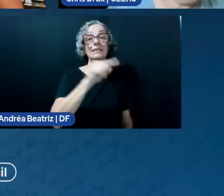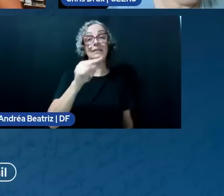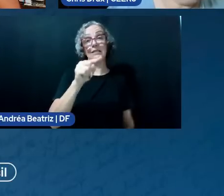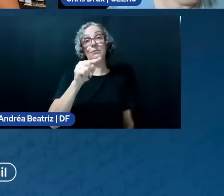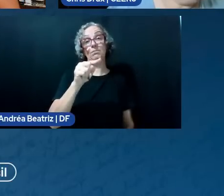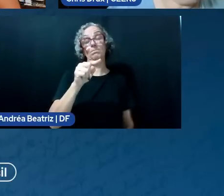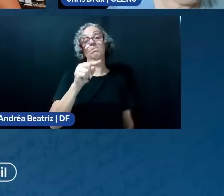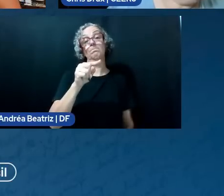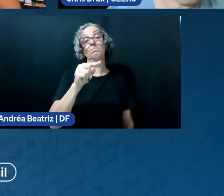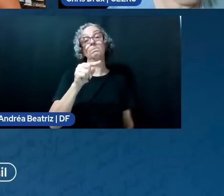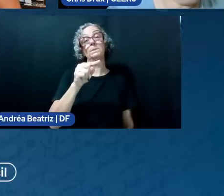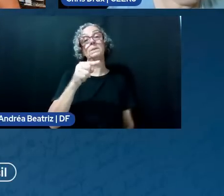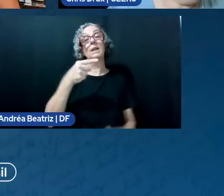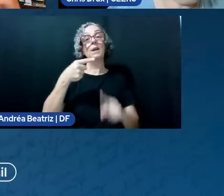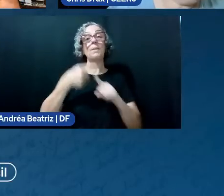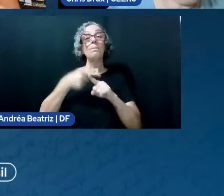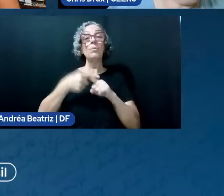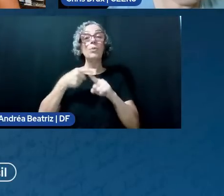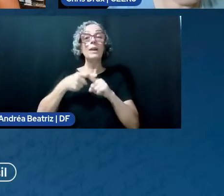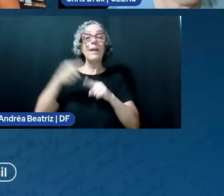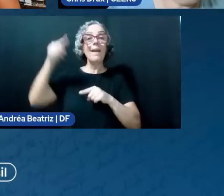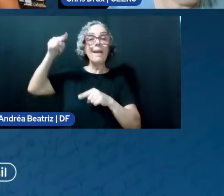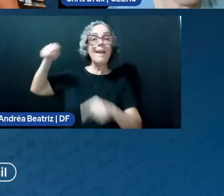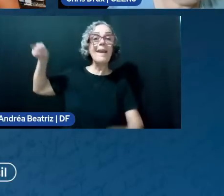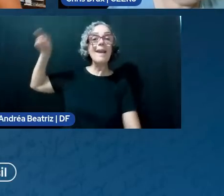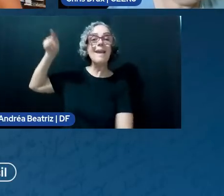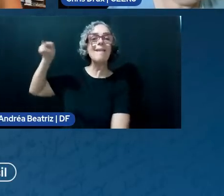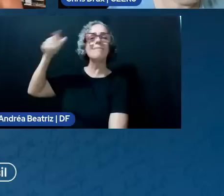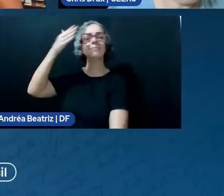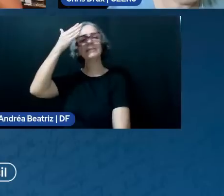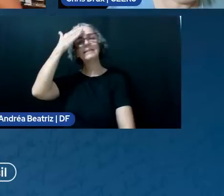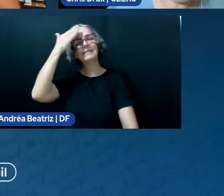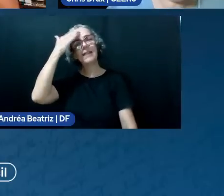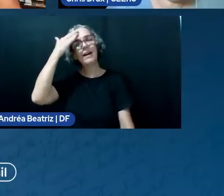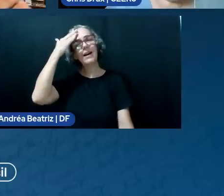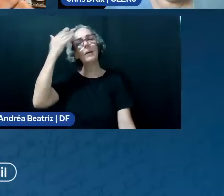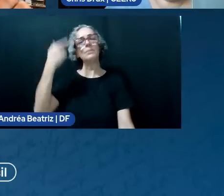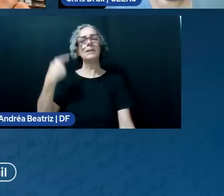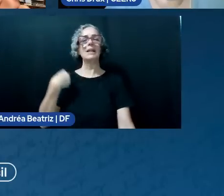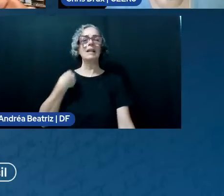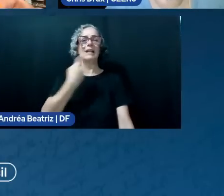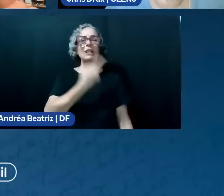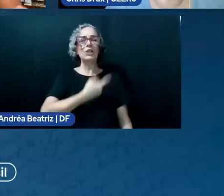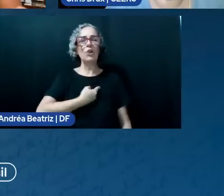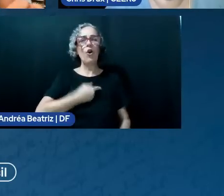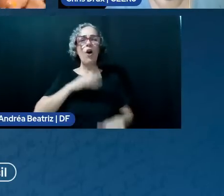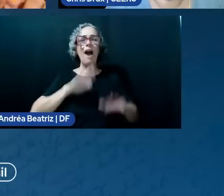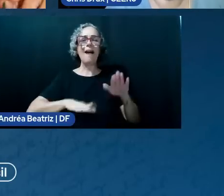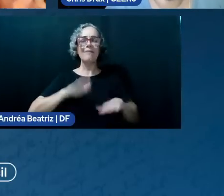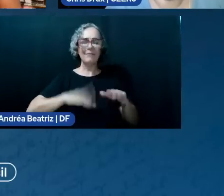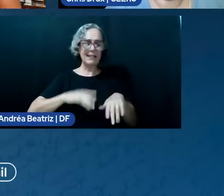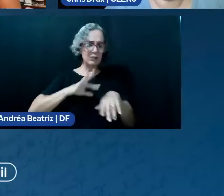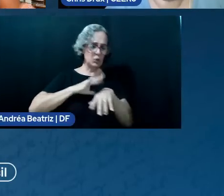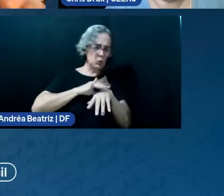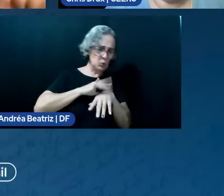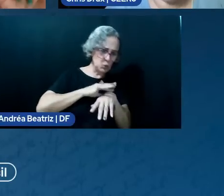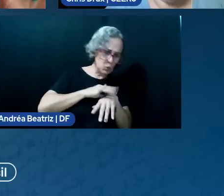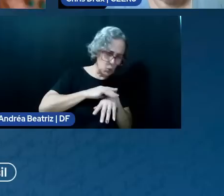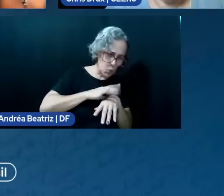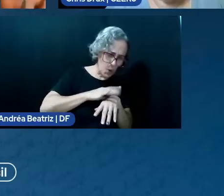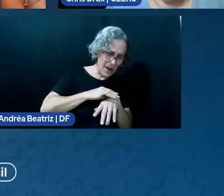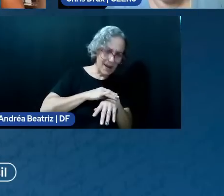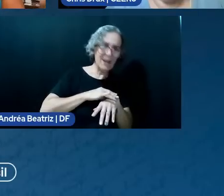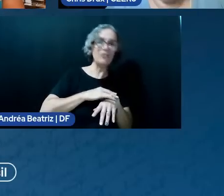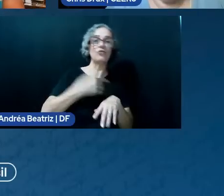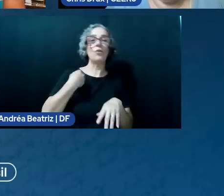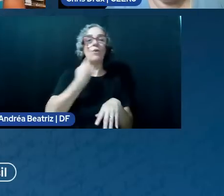assemelhando-vos, em tais casos, ao doente que rejeita a beberagem amarga